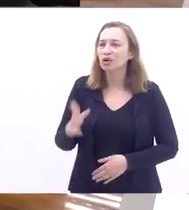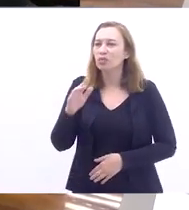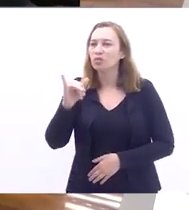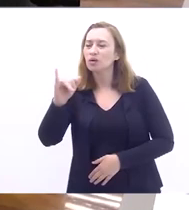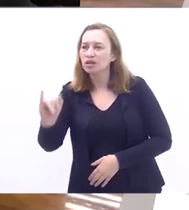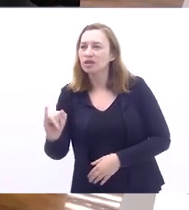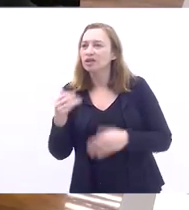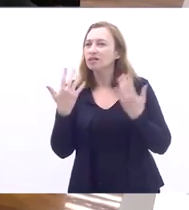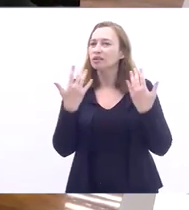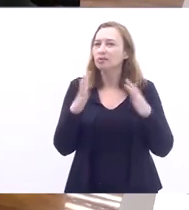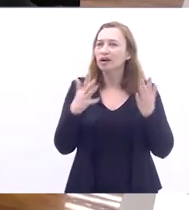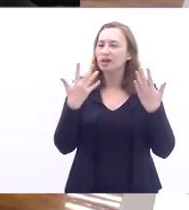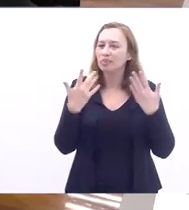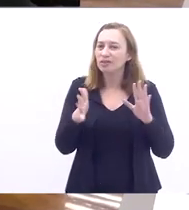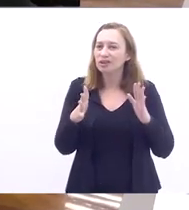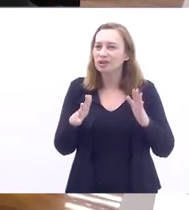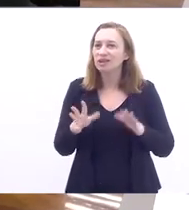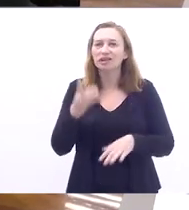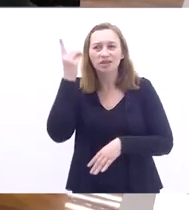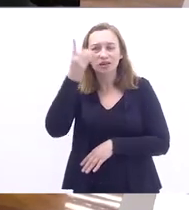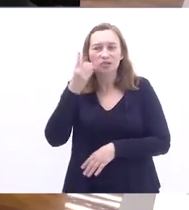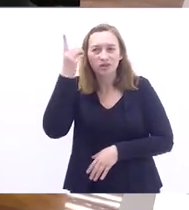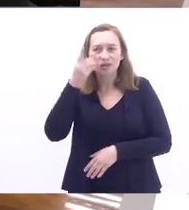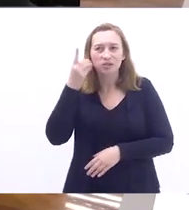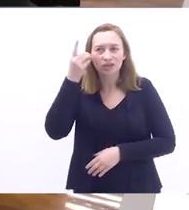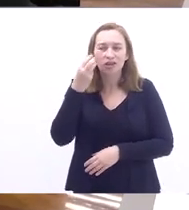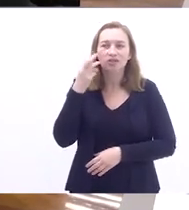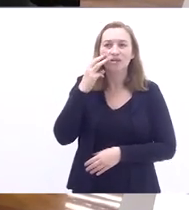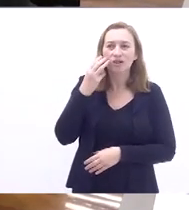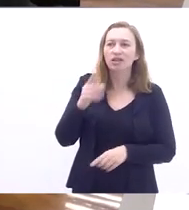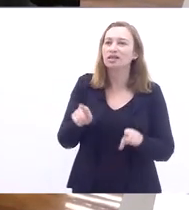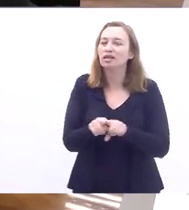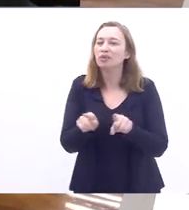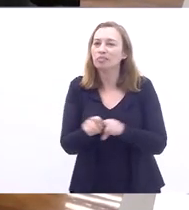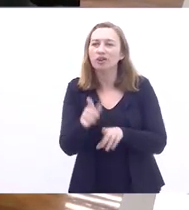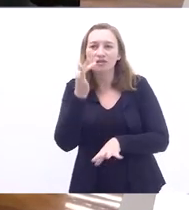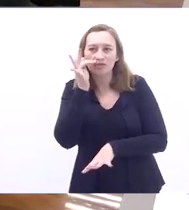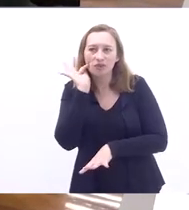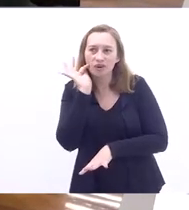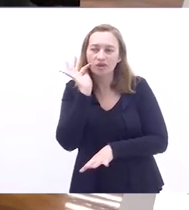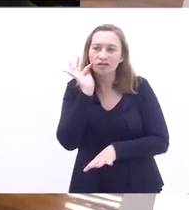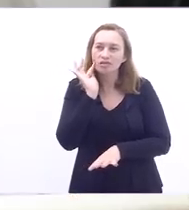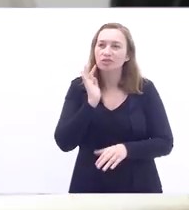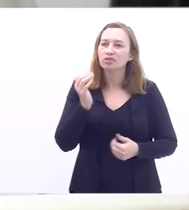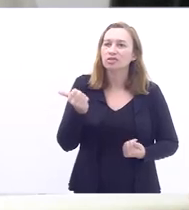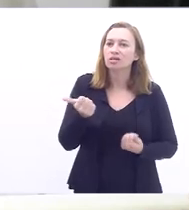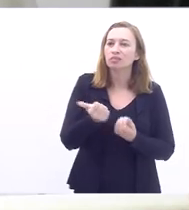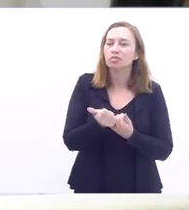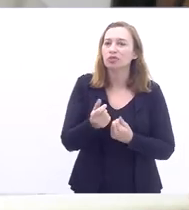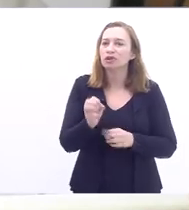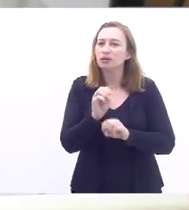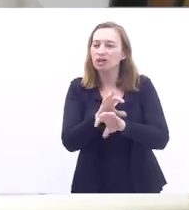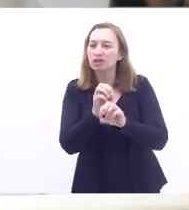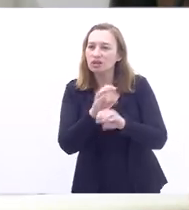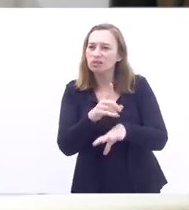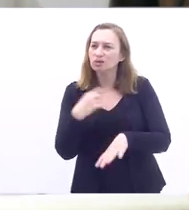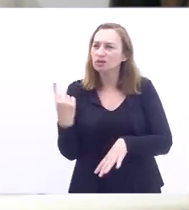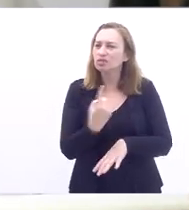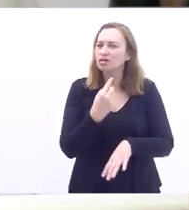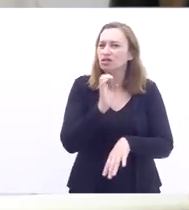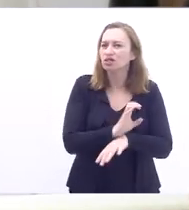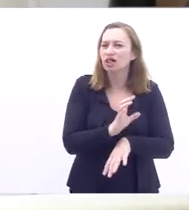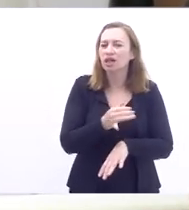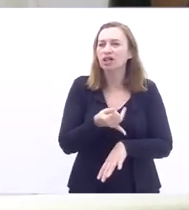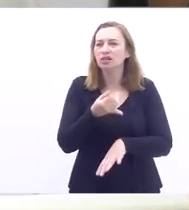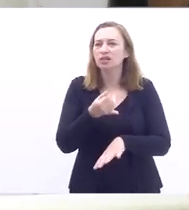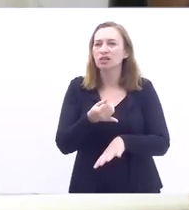gostaria primeiro de saudar né tanto Deputado waldeck contra o Flávio serafini que são grandes parceiros de Educação do nosso Estado né não vou me